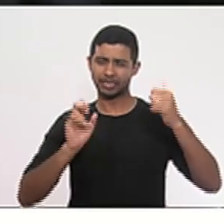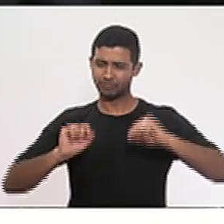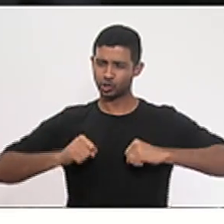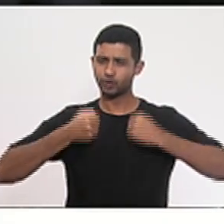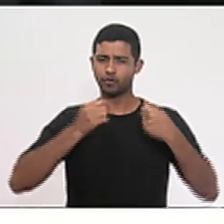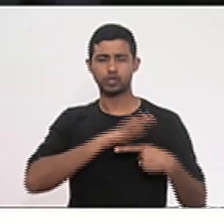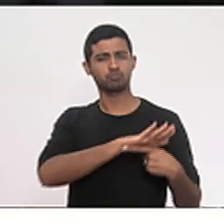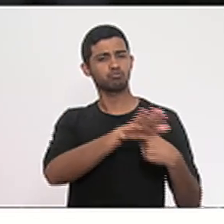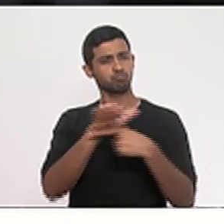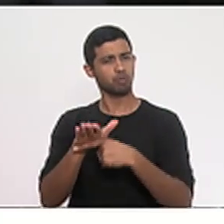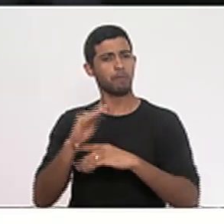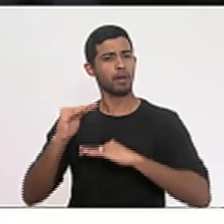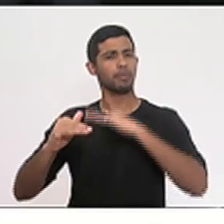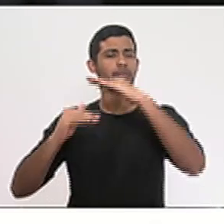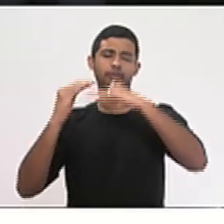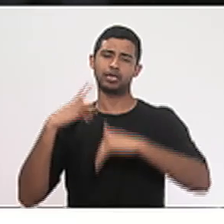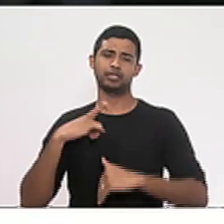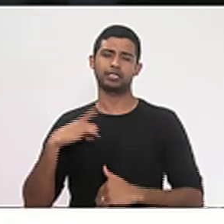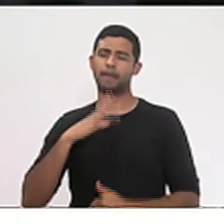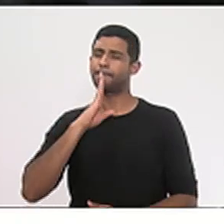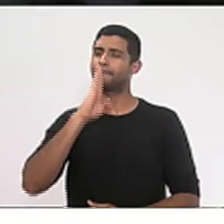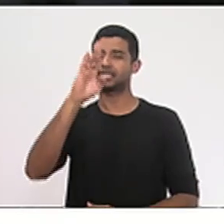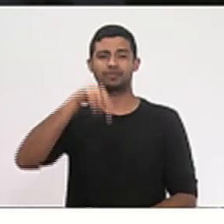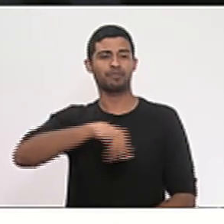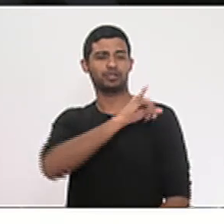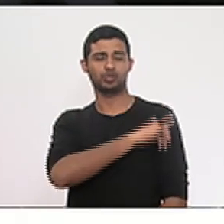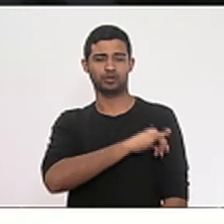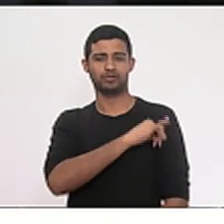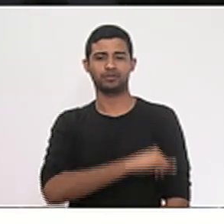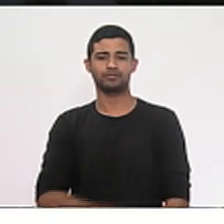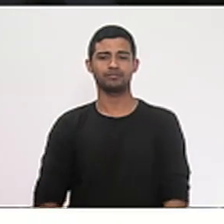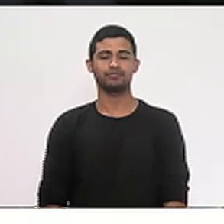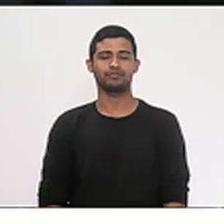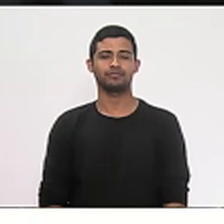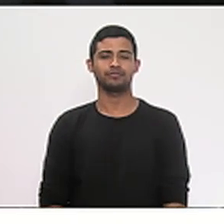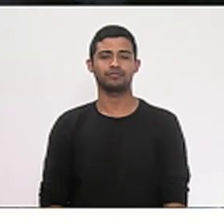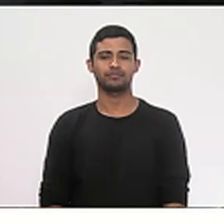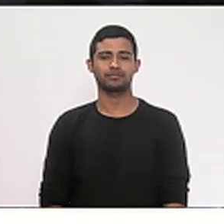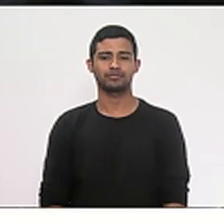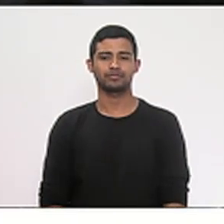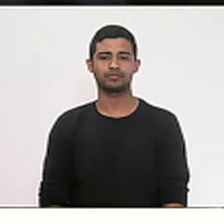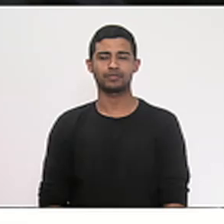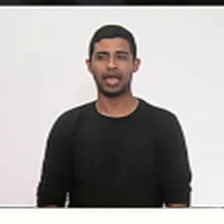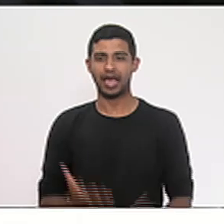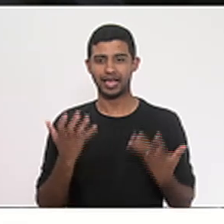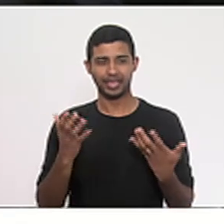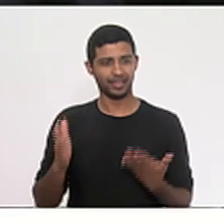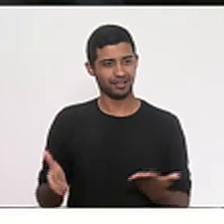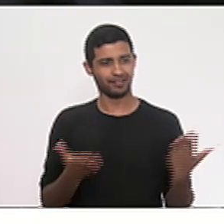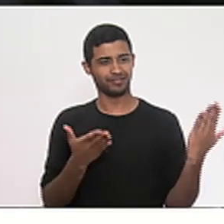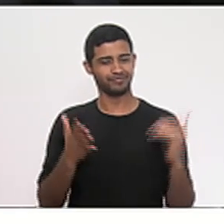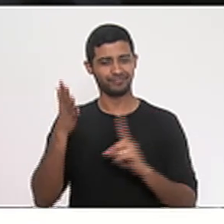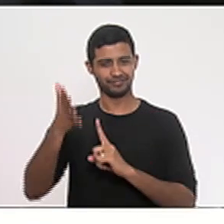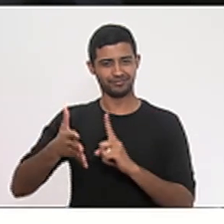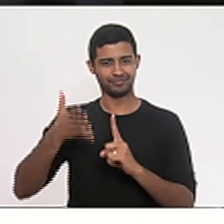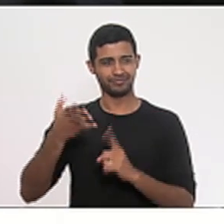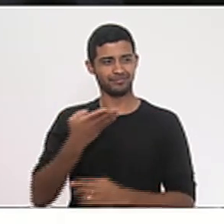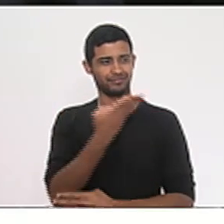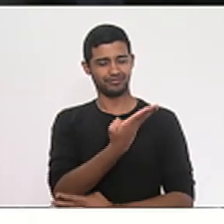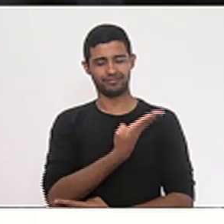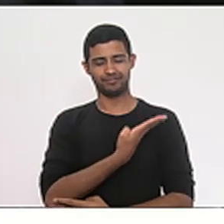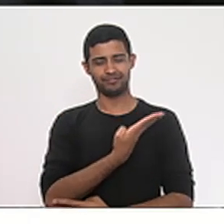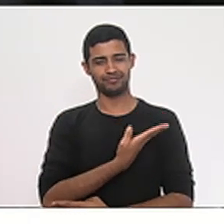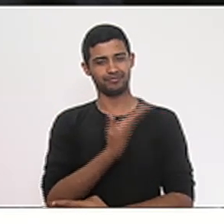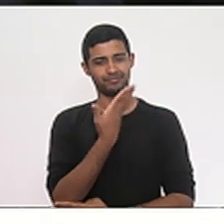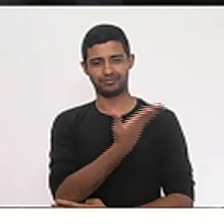e crescimento, principalmente para o nosso Estado. Quero conceder a palavra agora para o meu nobre